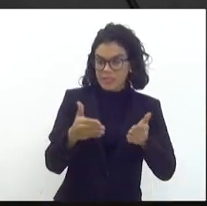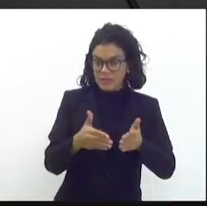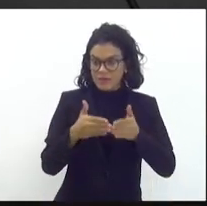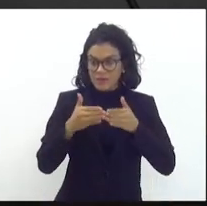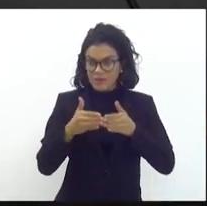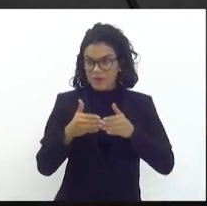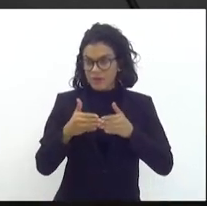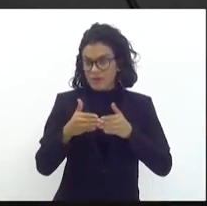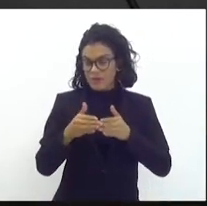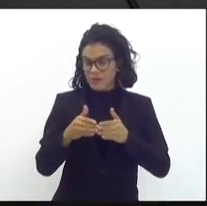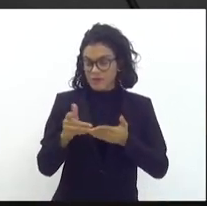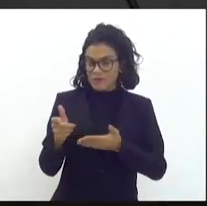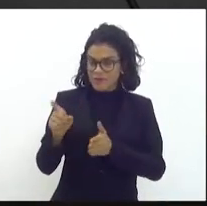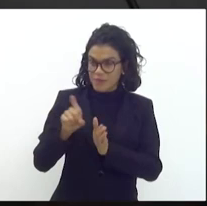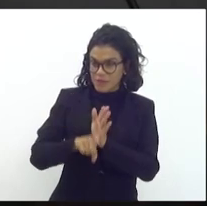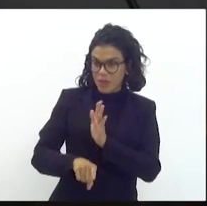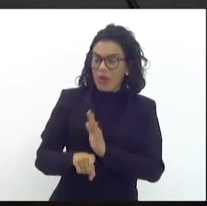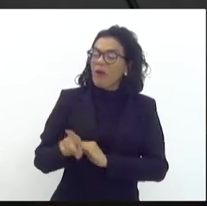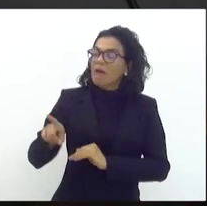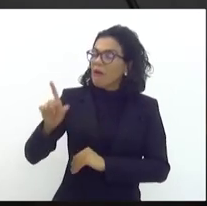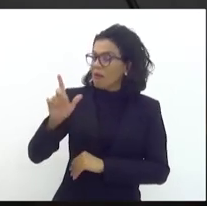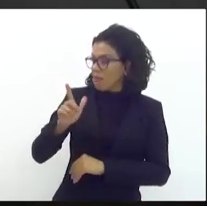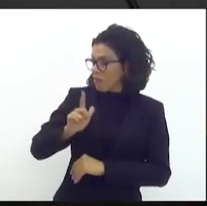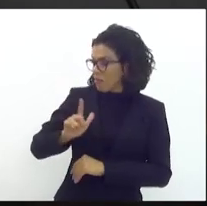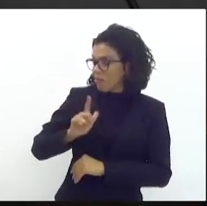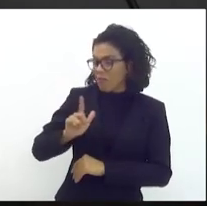Quem tá ganhando com isso